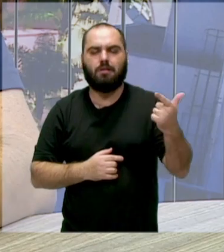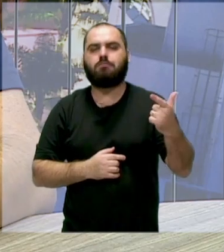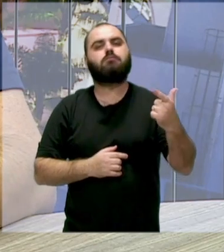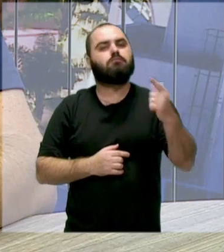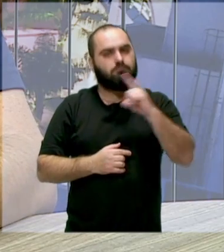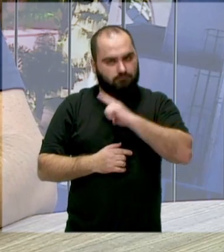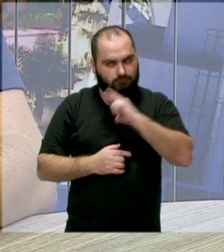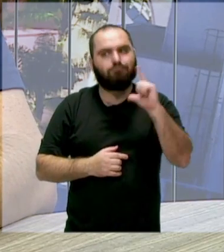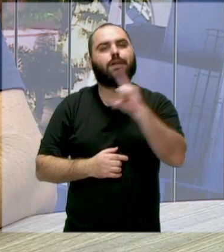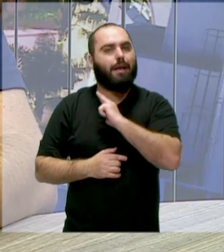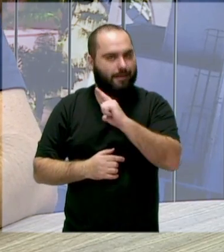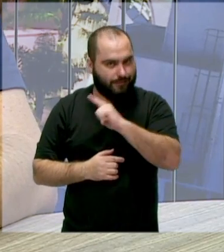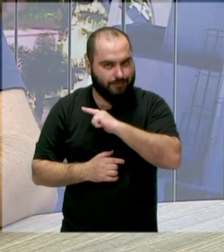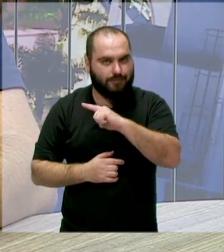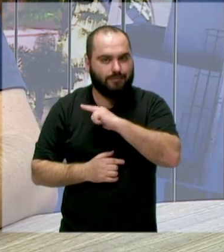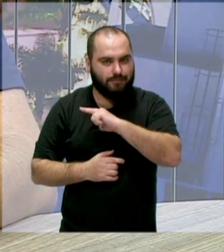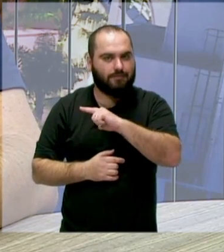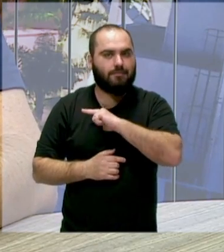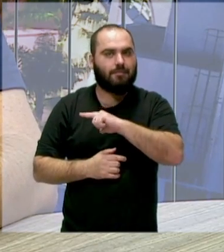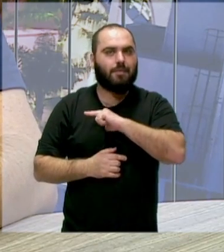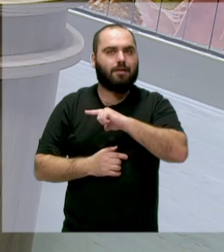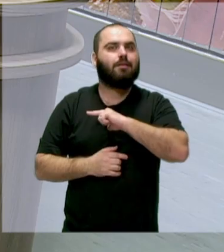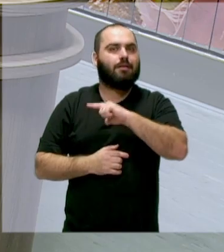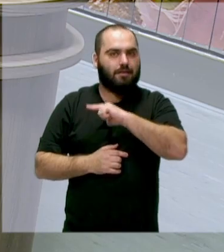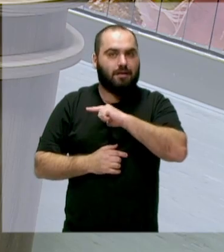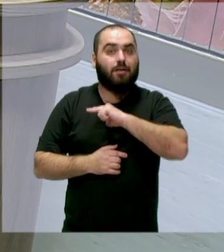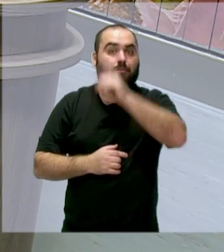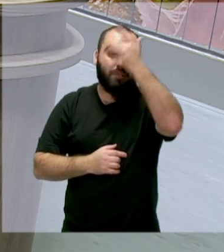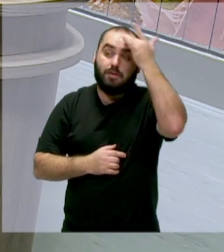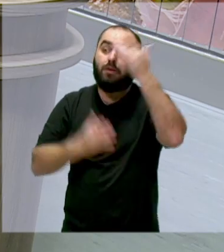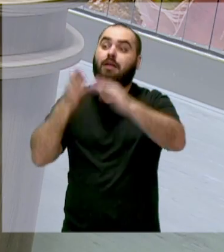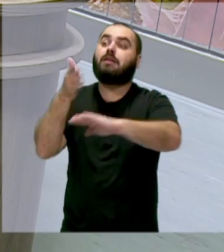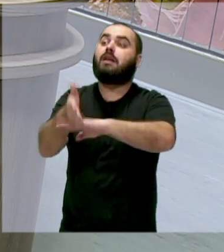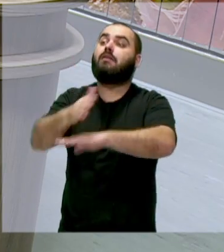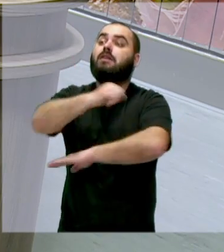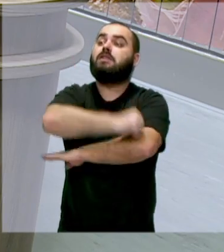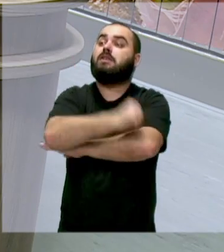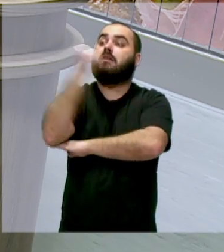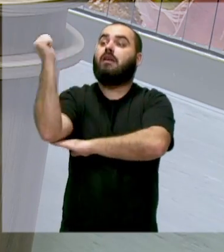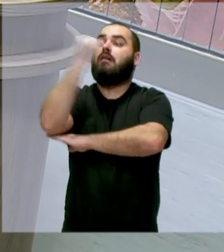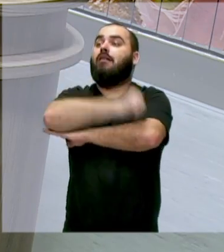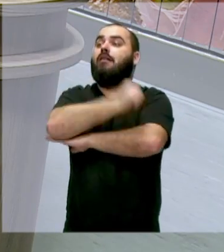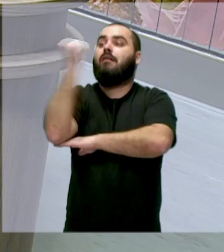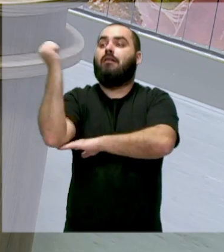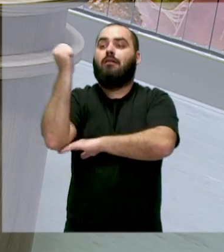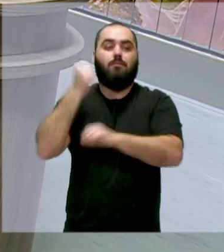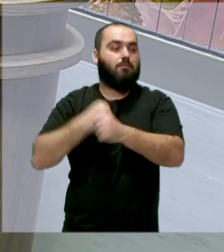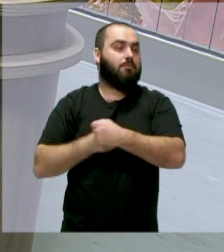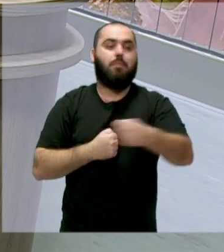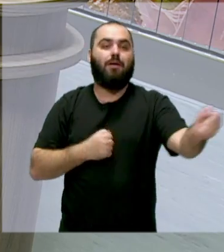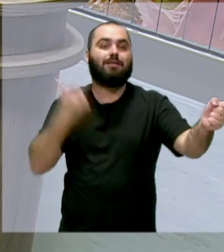Tinha casas que a gente pegou que a pessoa entrava pela janela, não entrava mais nem pela porta. Mas